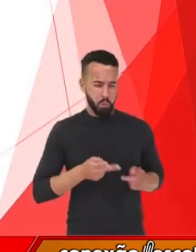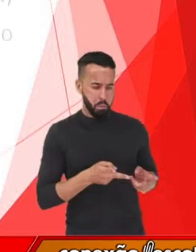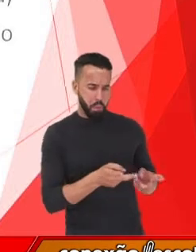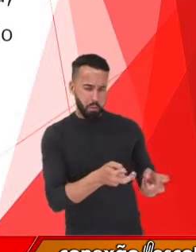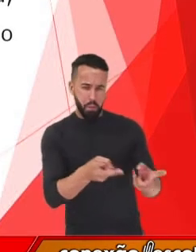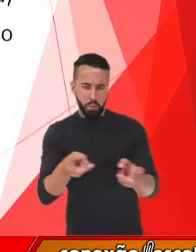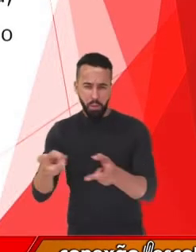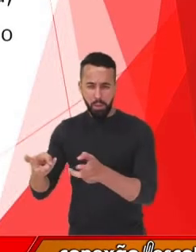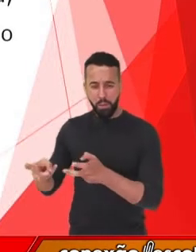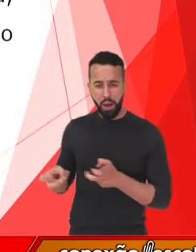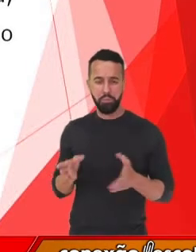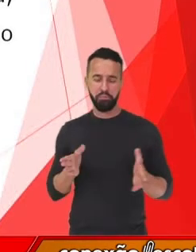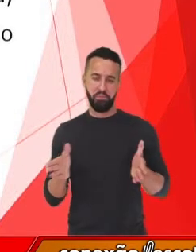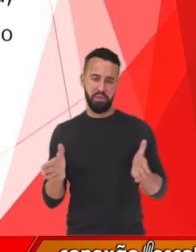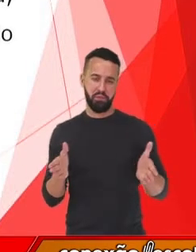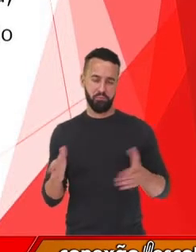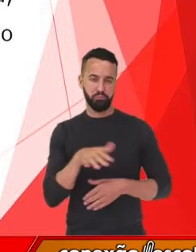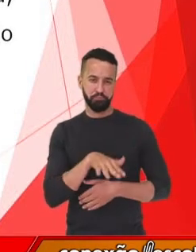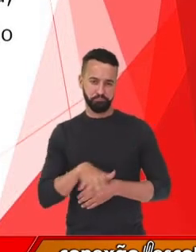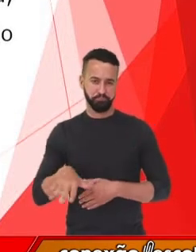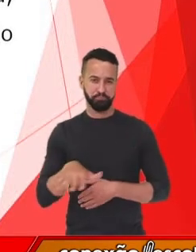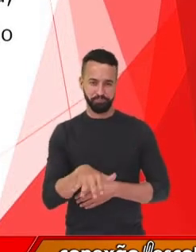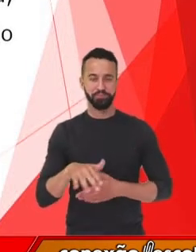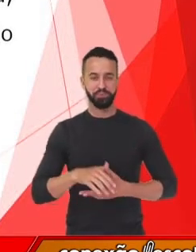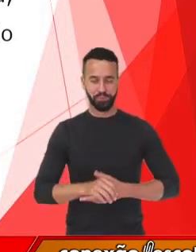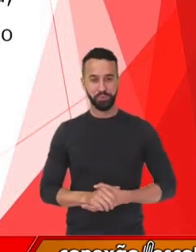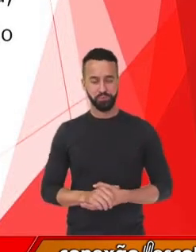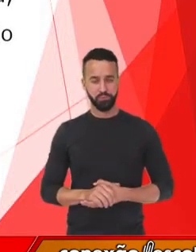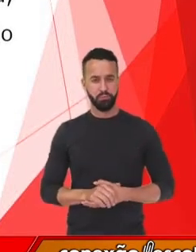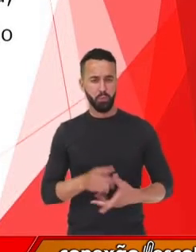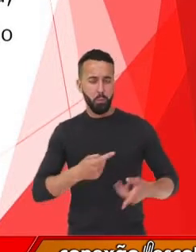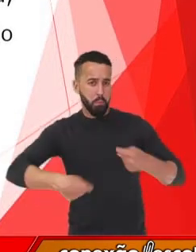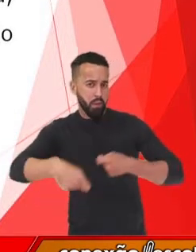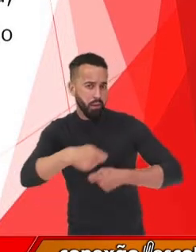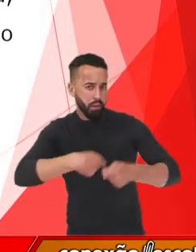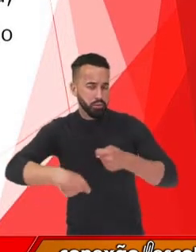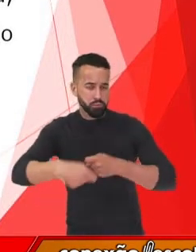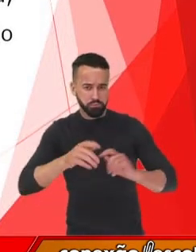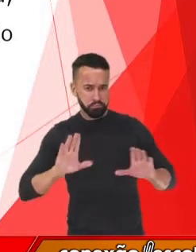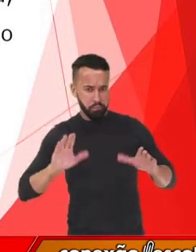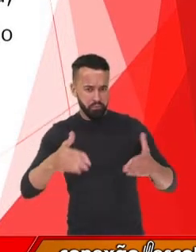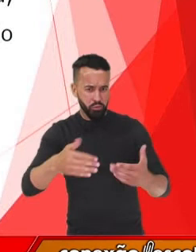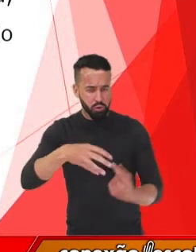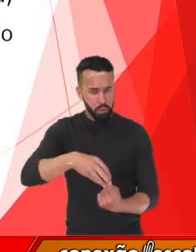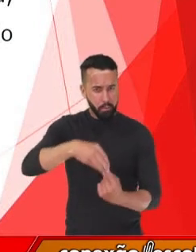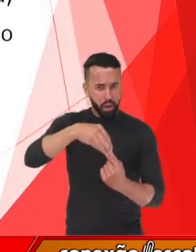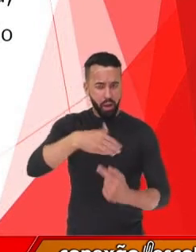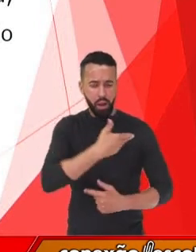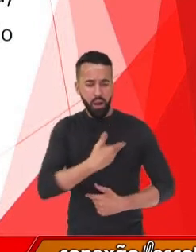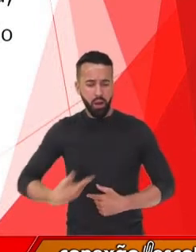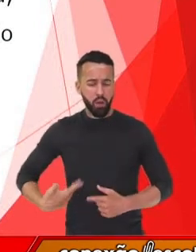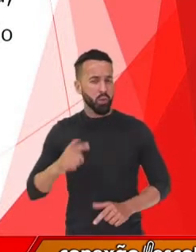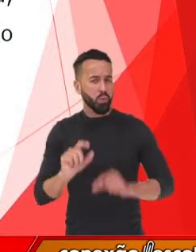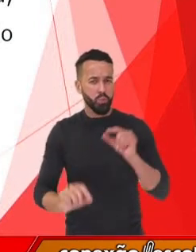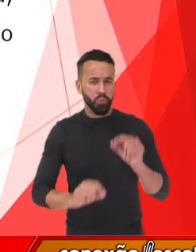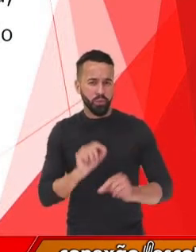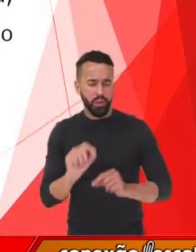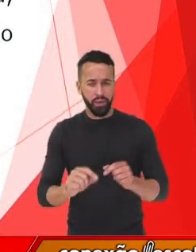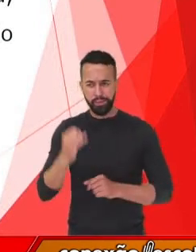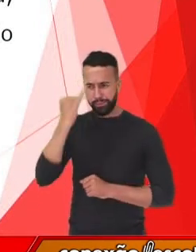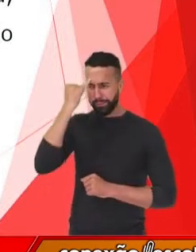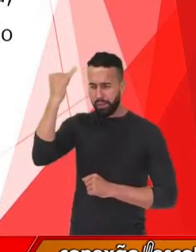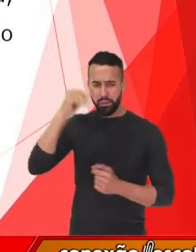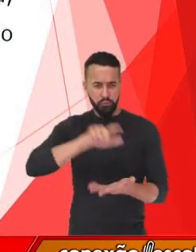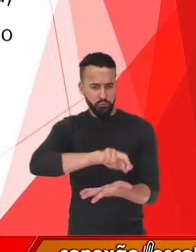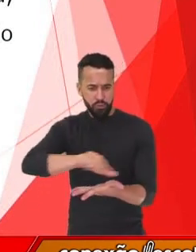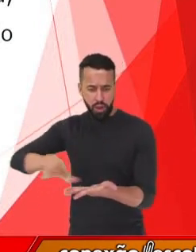período. O mercantilismo, então, compreende um conjunto de ideias e